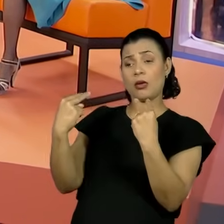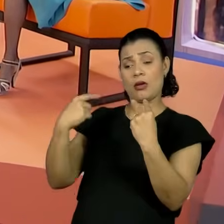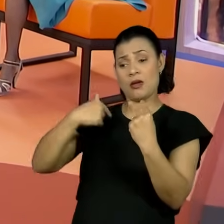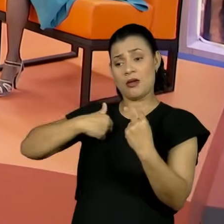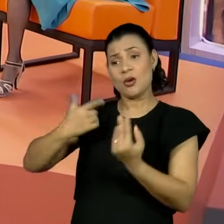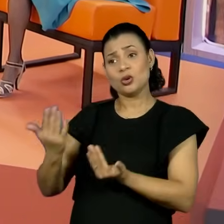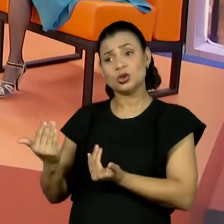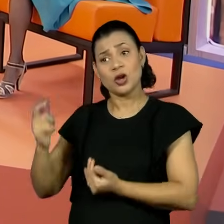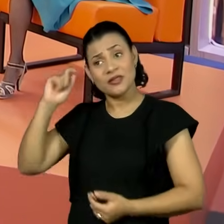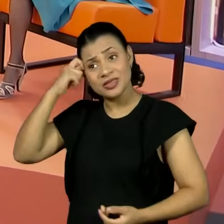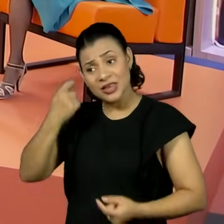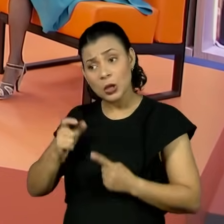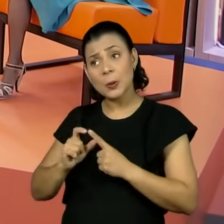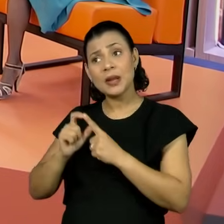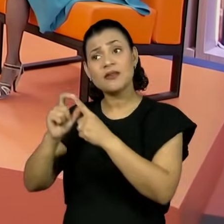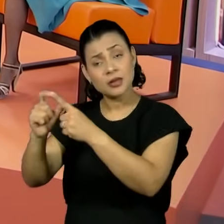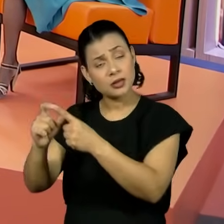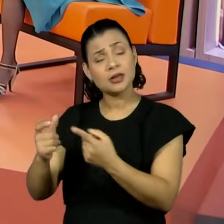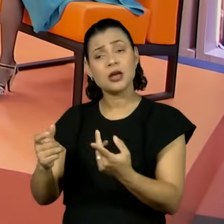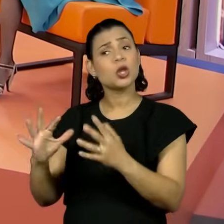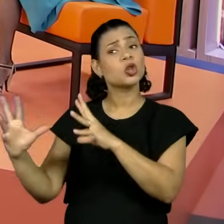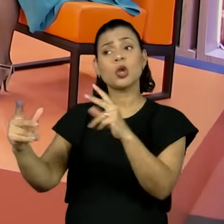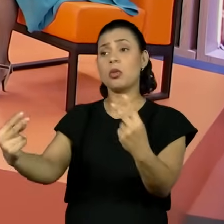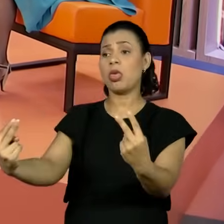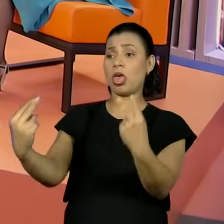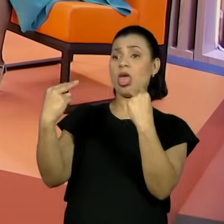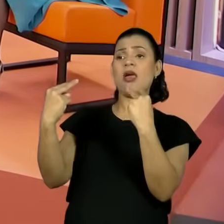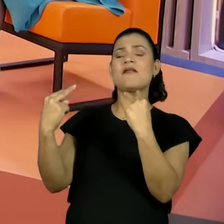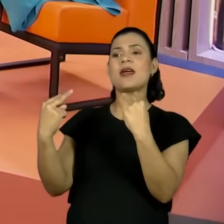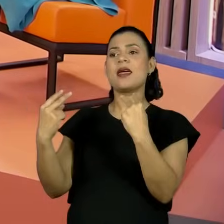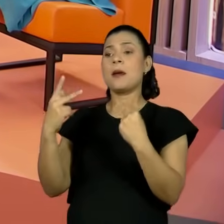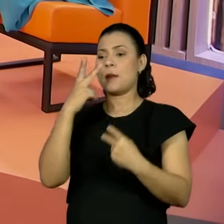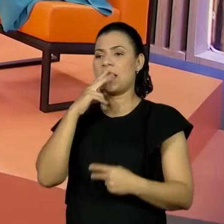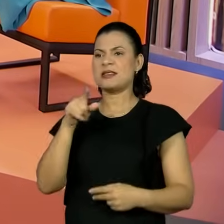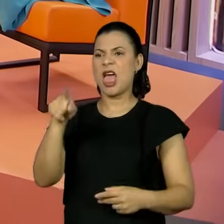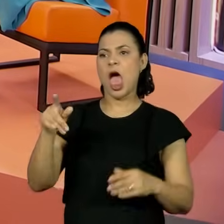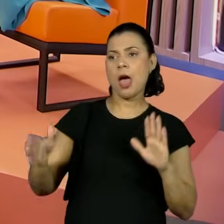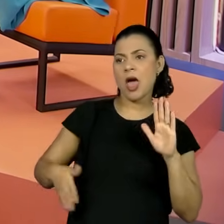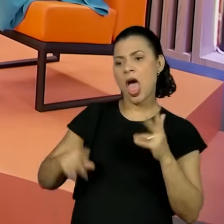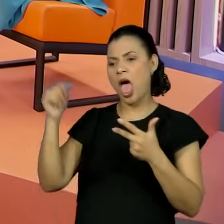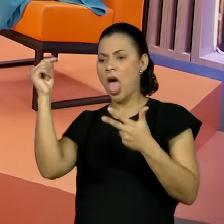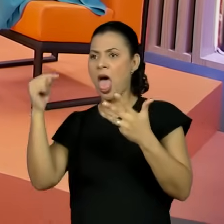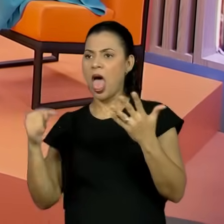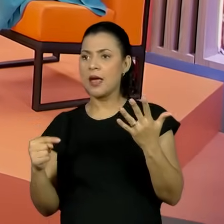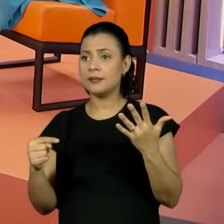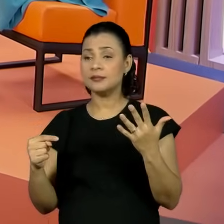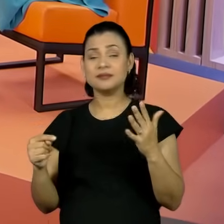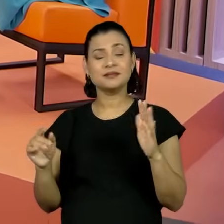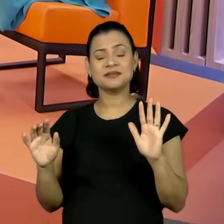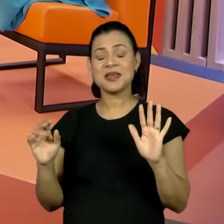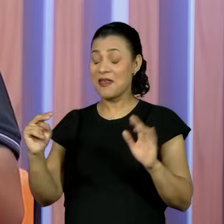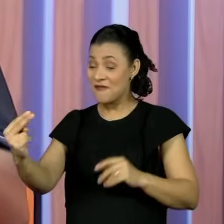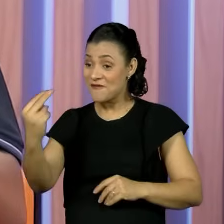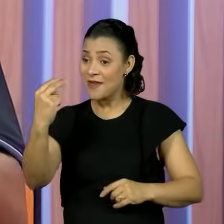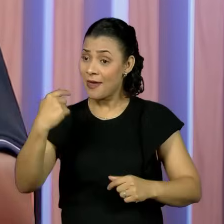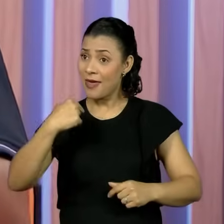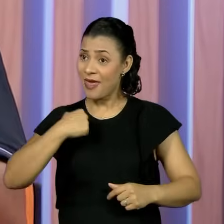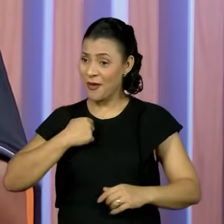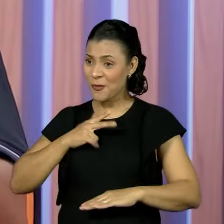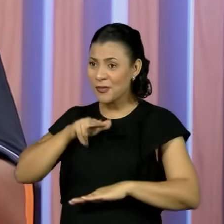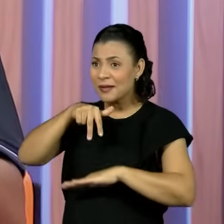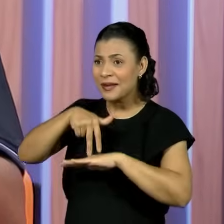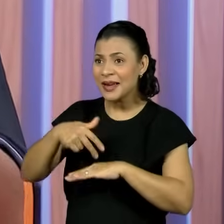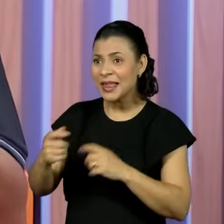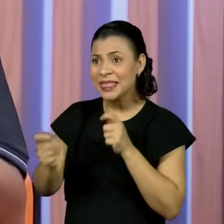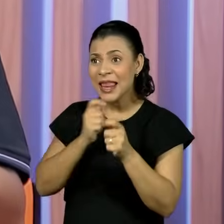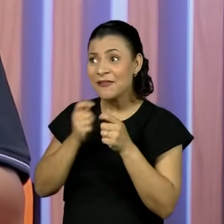jovem negro periférico, é completamente oposta, né? Definitivamente não estava nos planos, por exemplo, eu estar aqui hoje trocando ideia